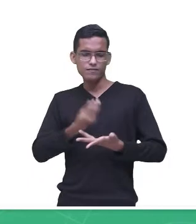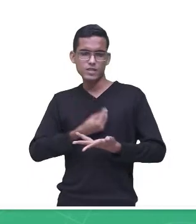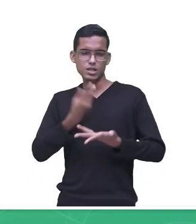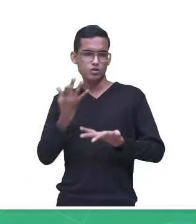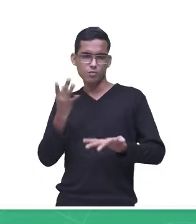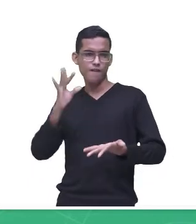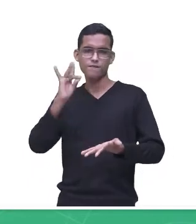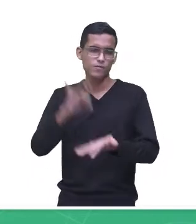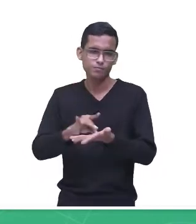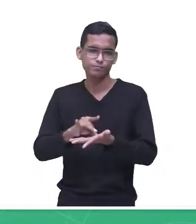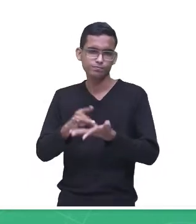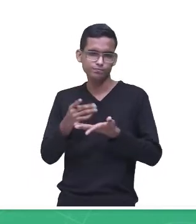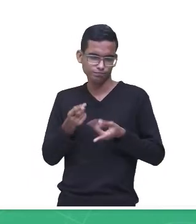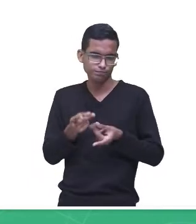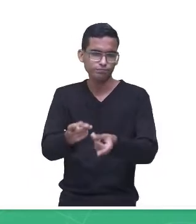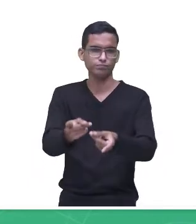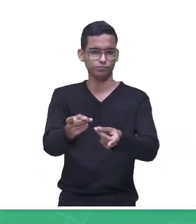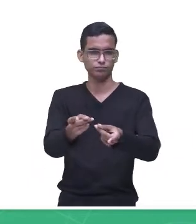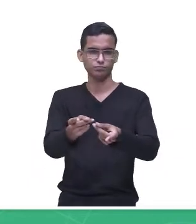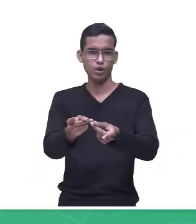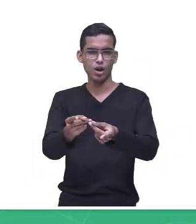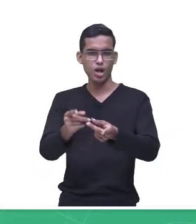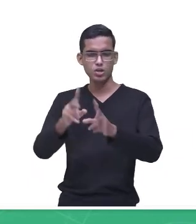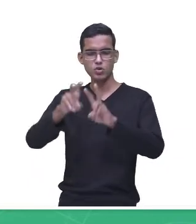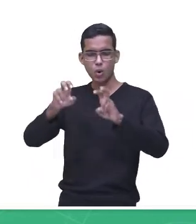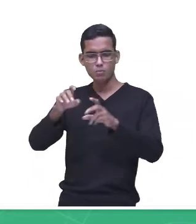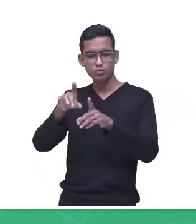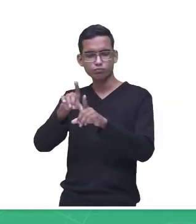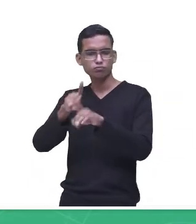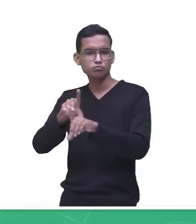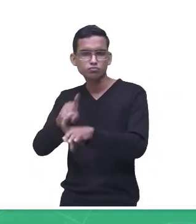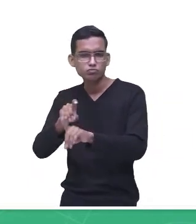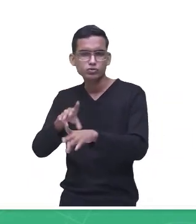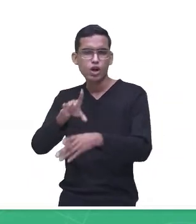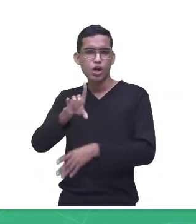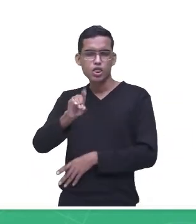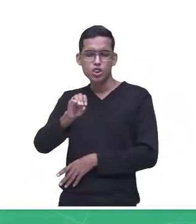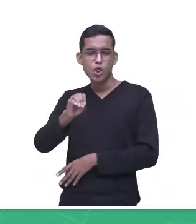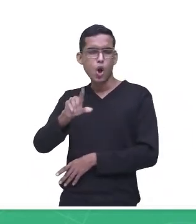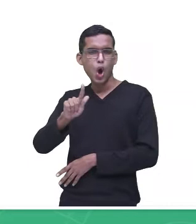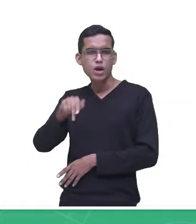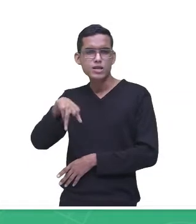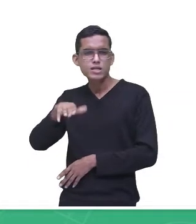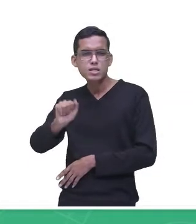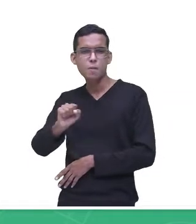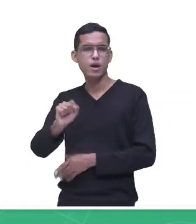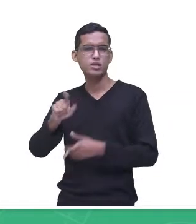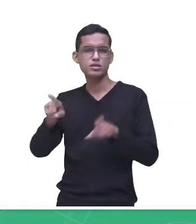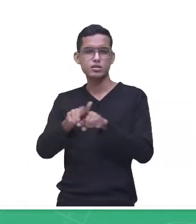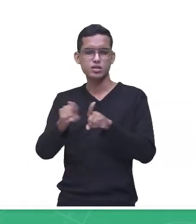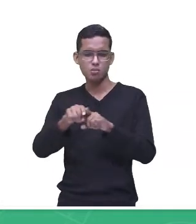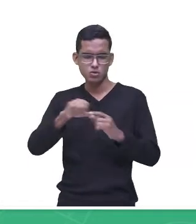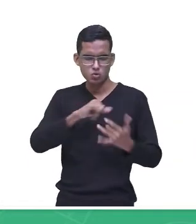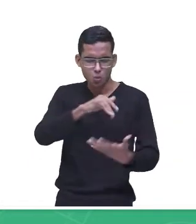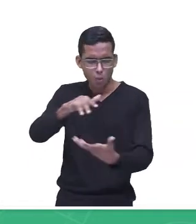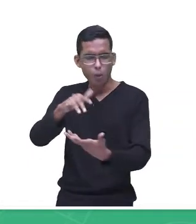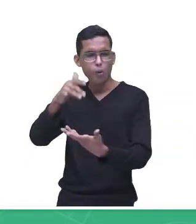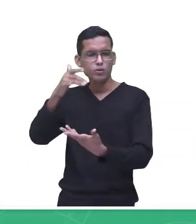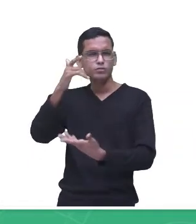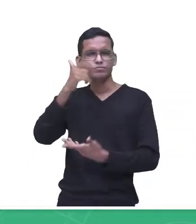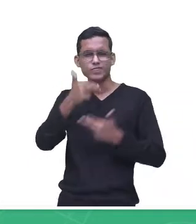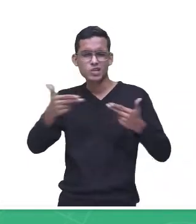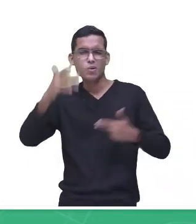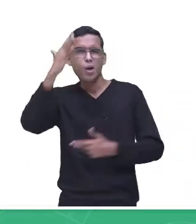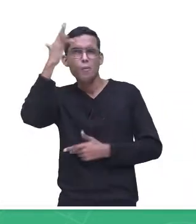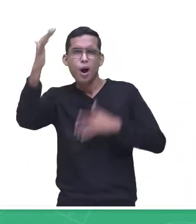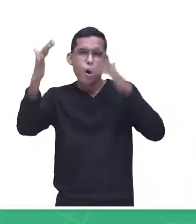quê? Dos dogmas, das ilusões aparentes do mundo. Pronto! Aqui Platão dá as bases para o